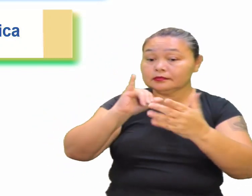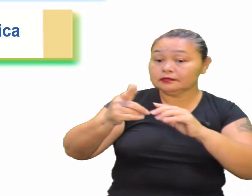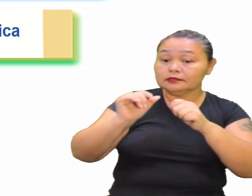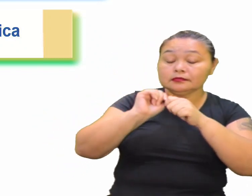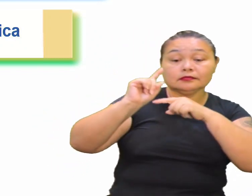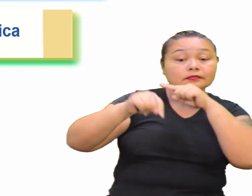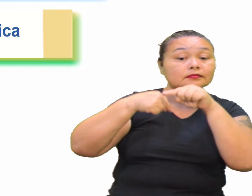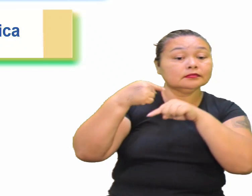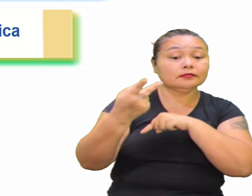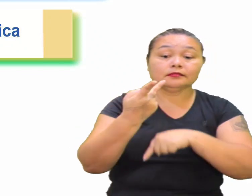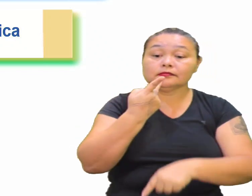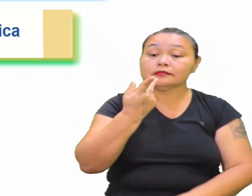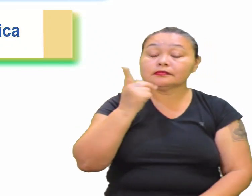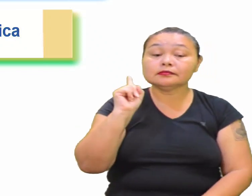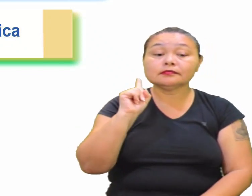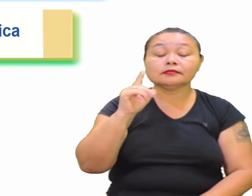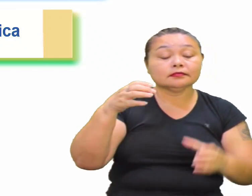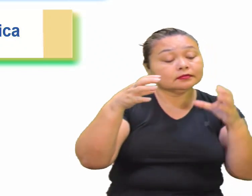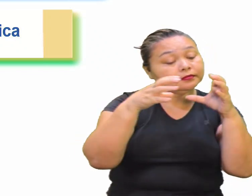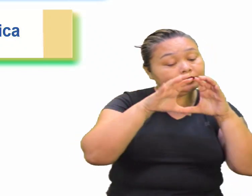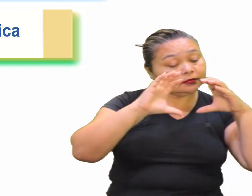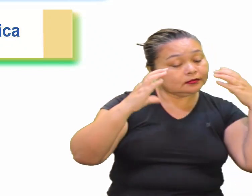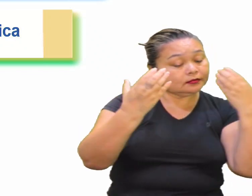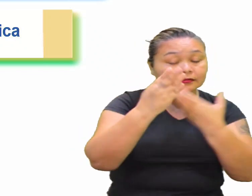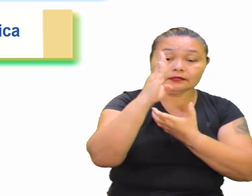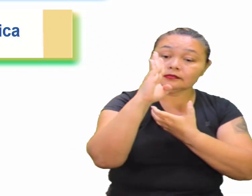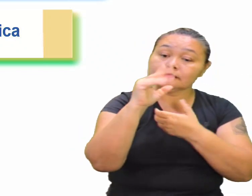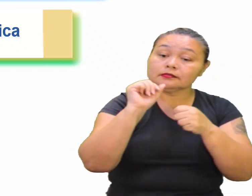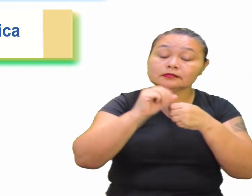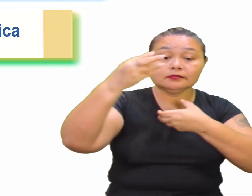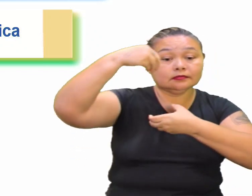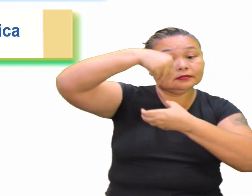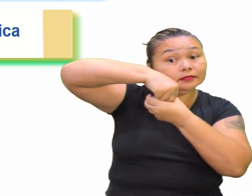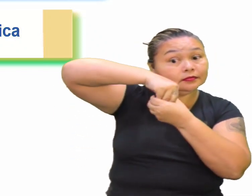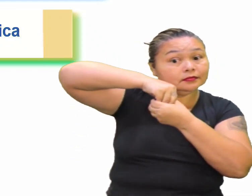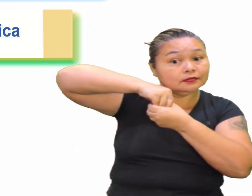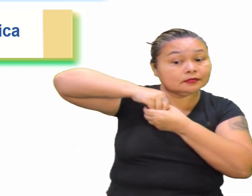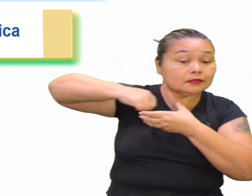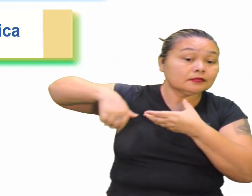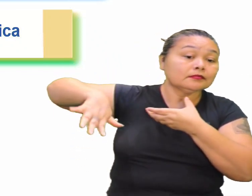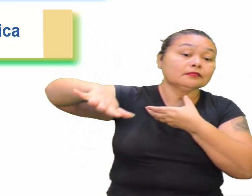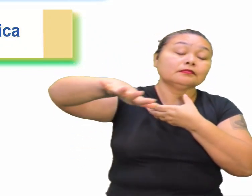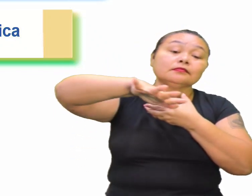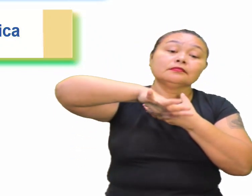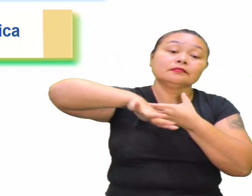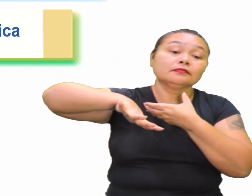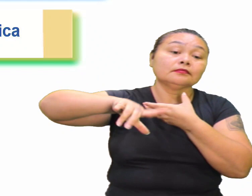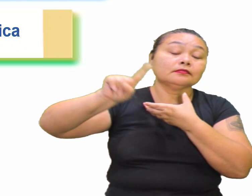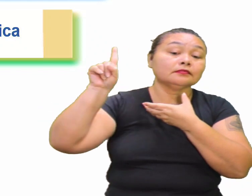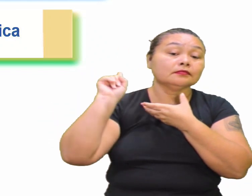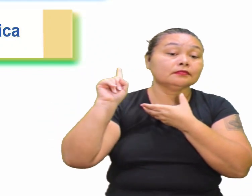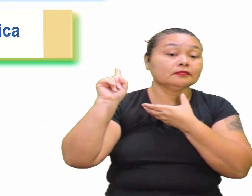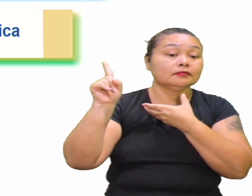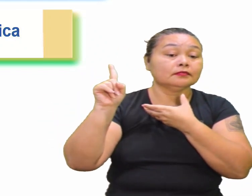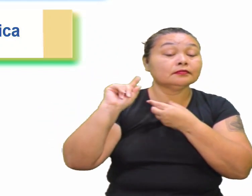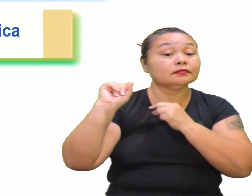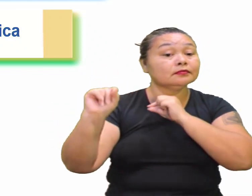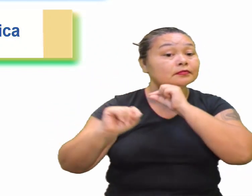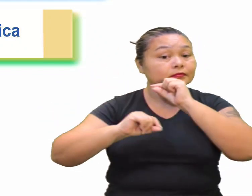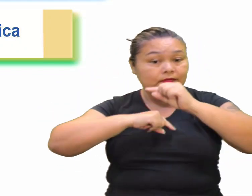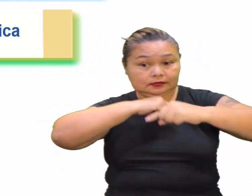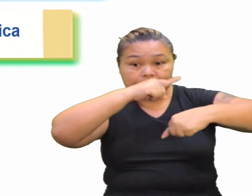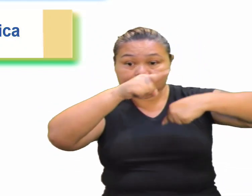vamos falar agora das comunidades biológicas. Dentro dessa aula, vamos estar citando para você o que é